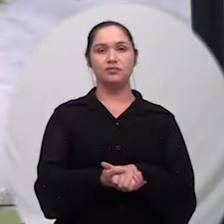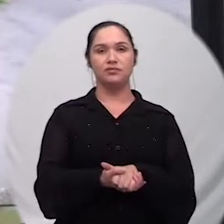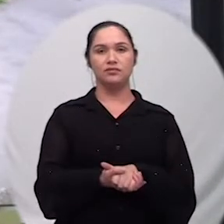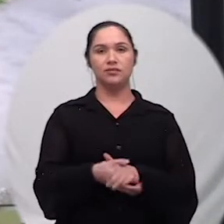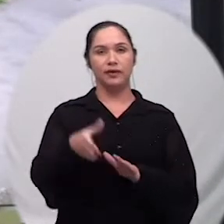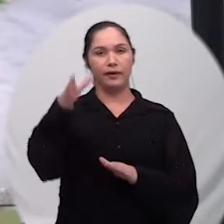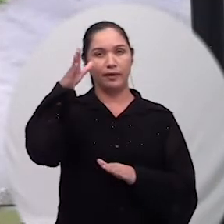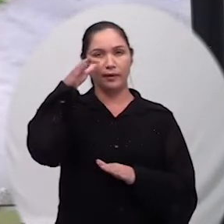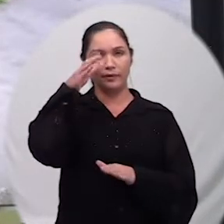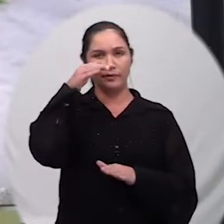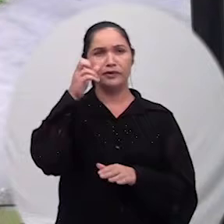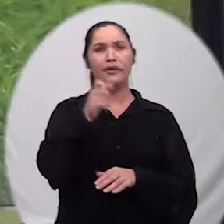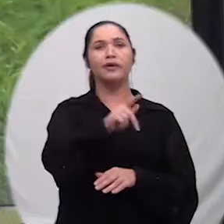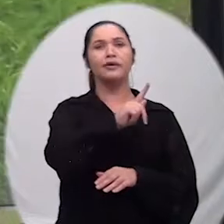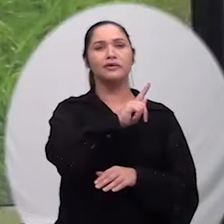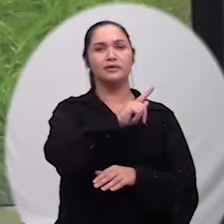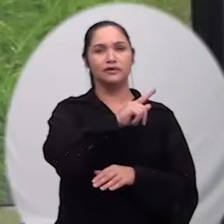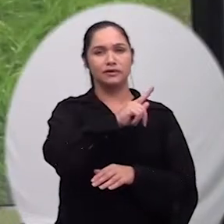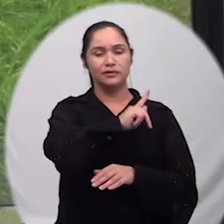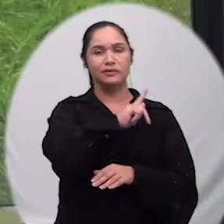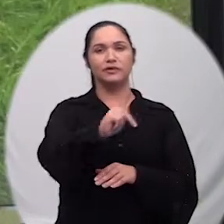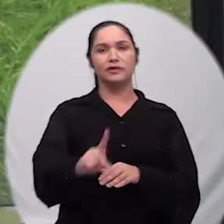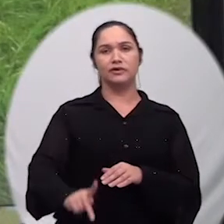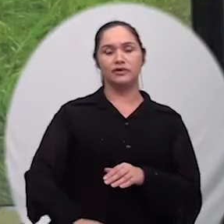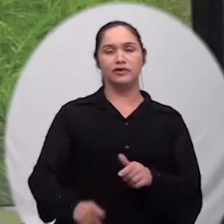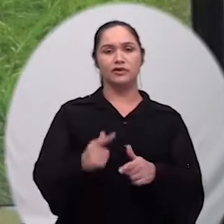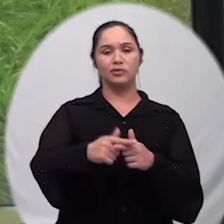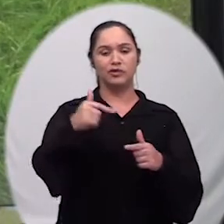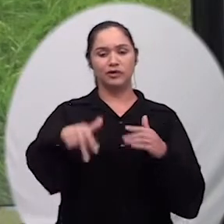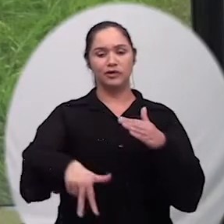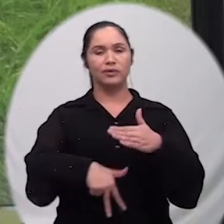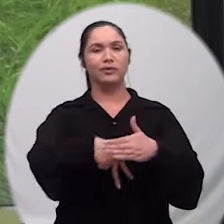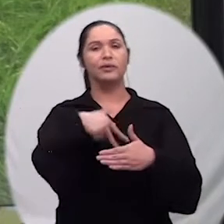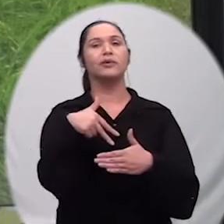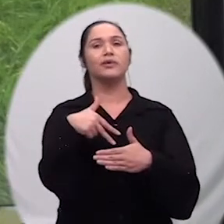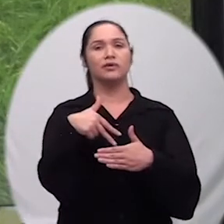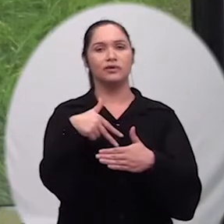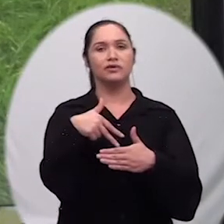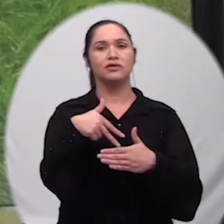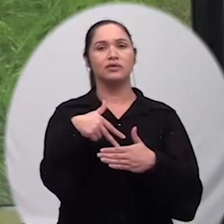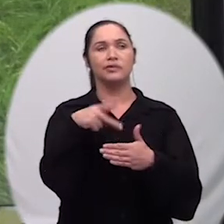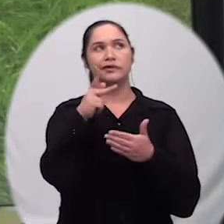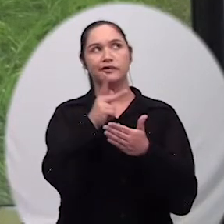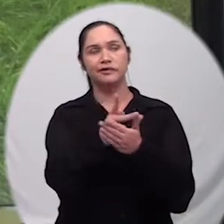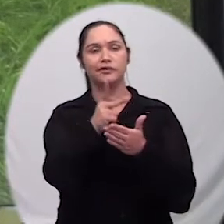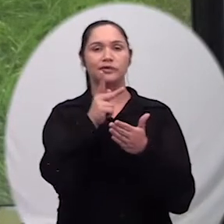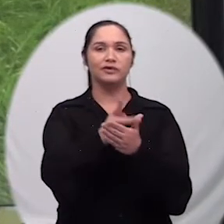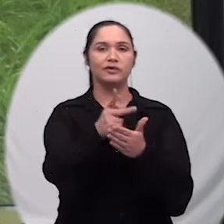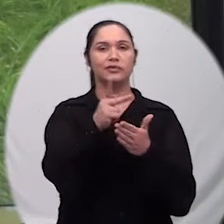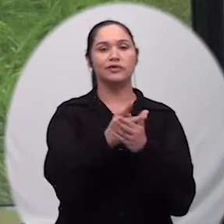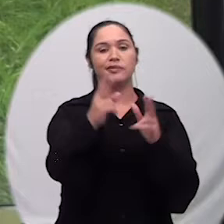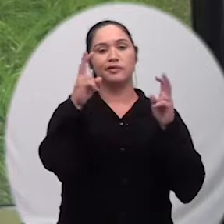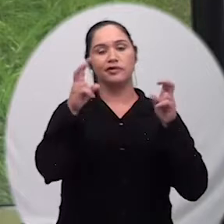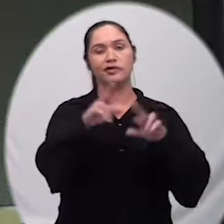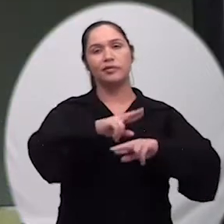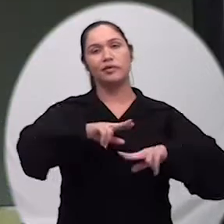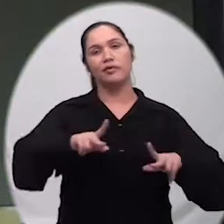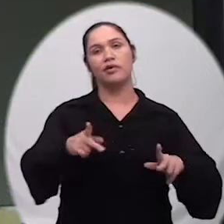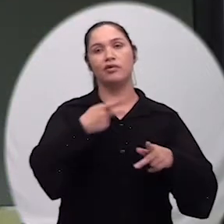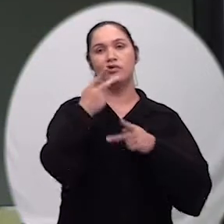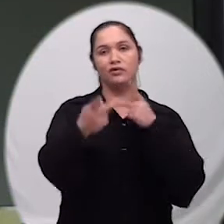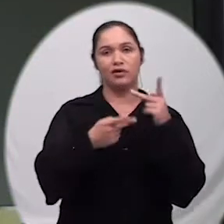Curiosamente, senhor presidente, eu tenho vindo assim, essa tribuna de forma recorrente, está tratando desse assunto, né, senhor